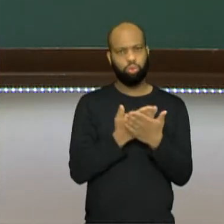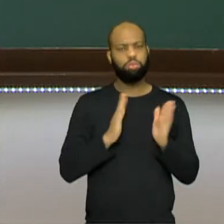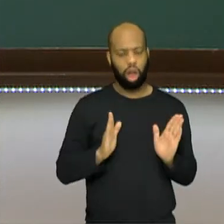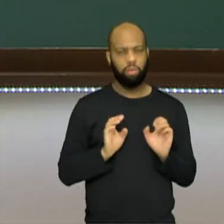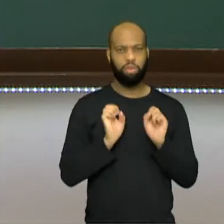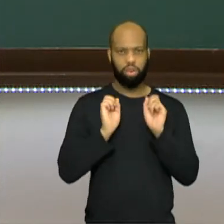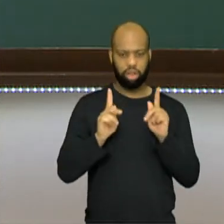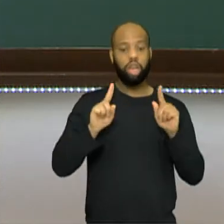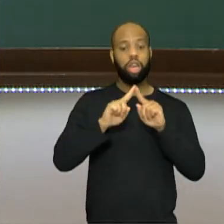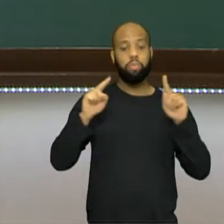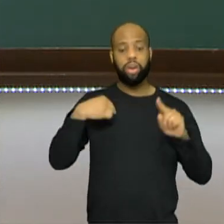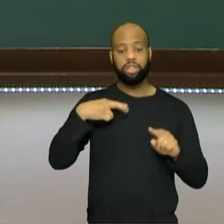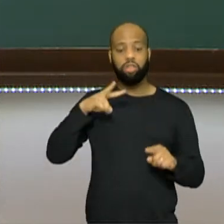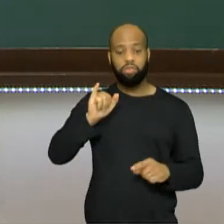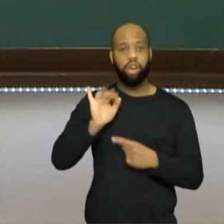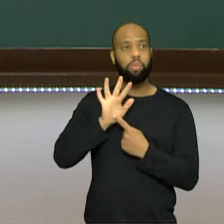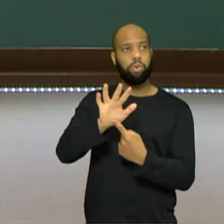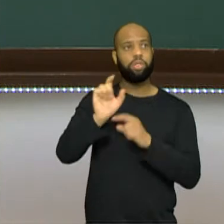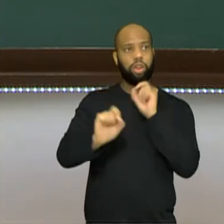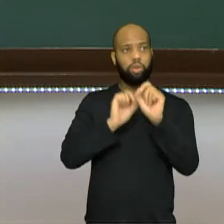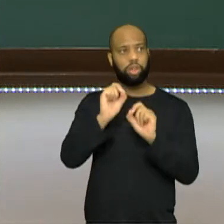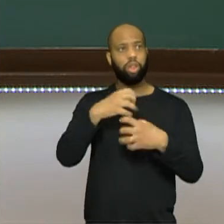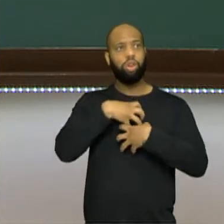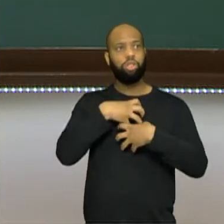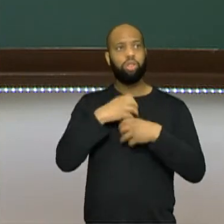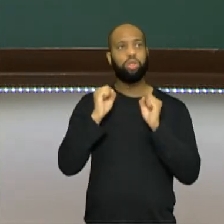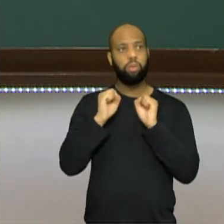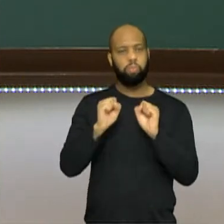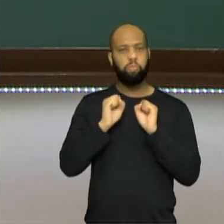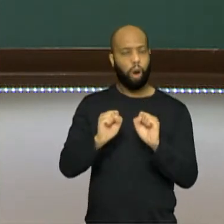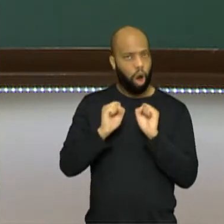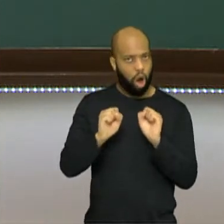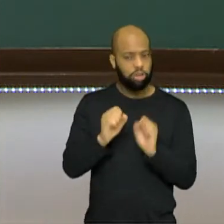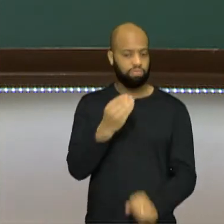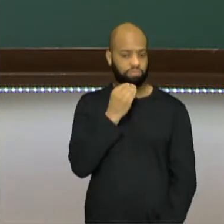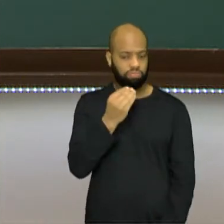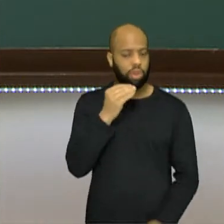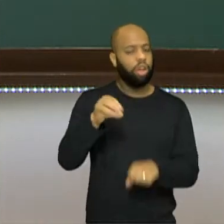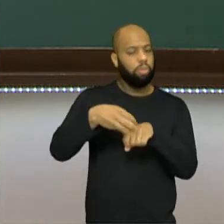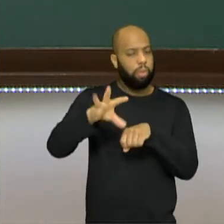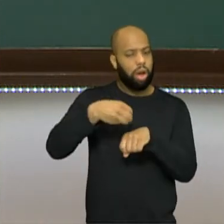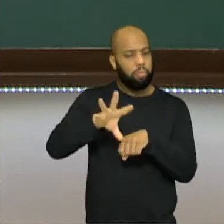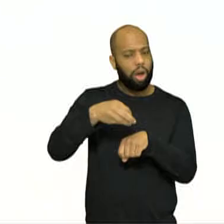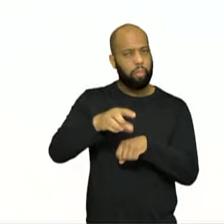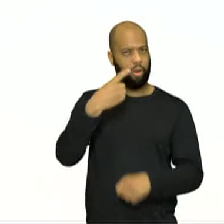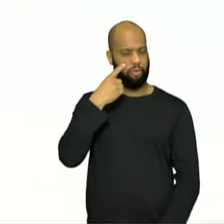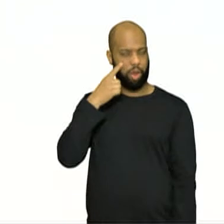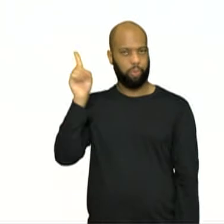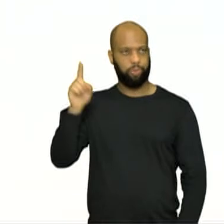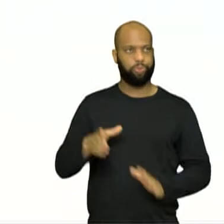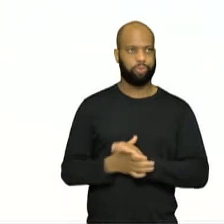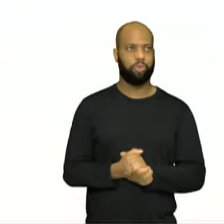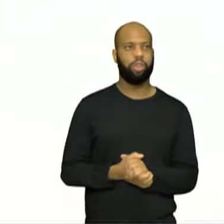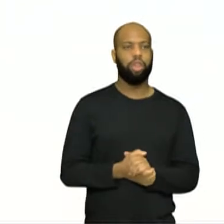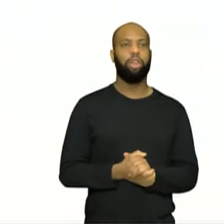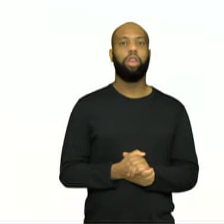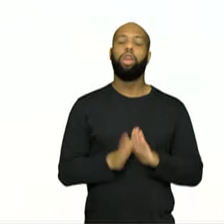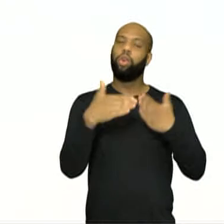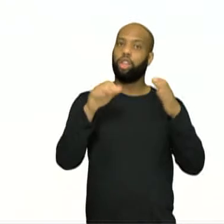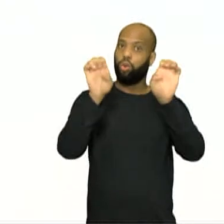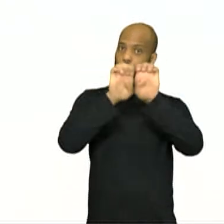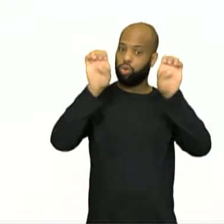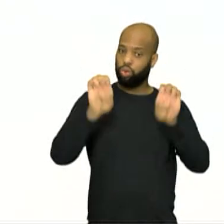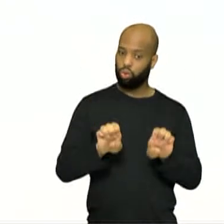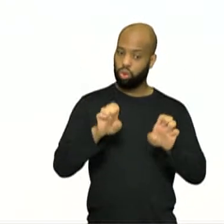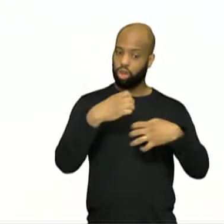que esse material sirva de suporte. Então, dessa forma, o que vemos aqui é apenas uma orientação de resposta, onde você deve